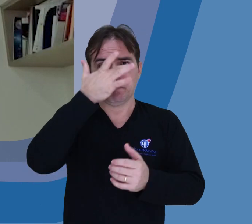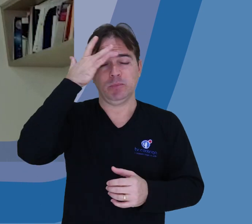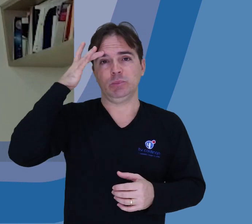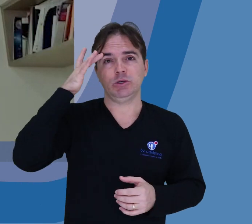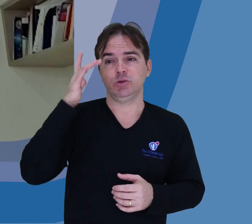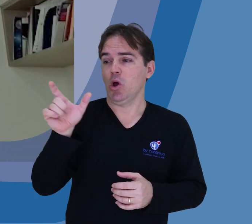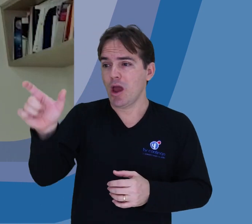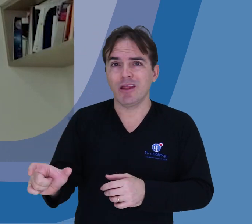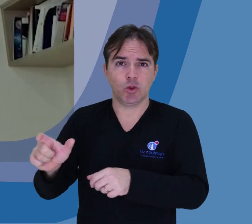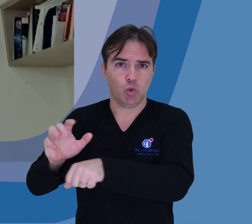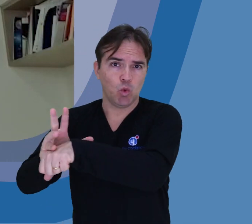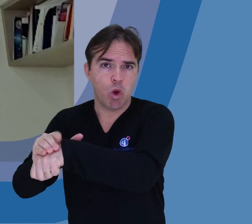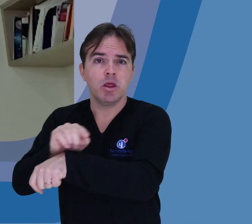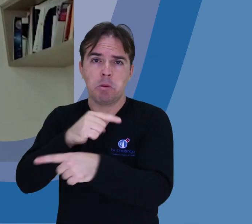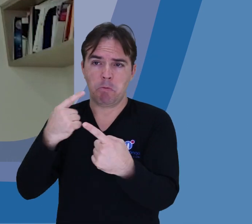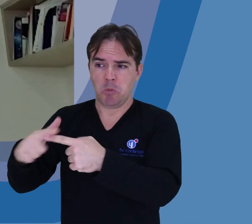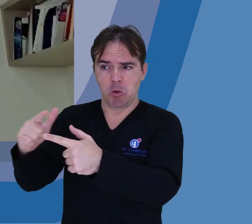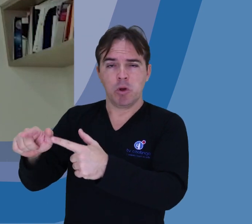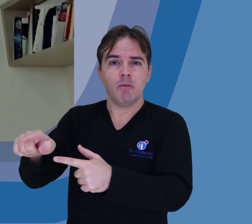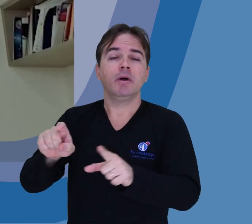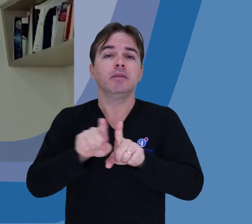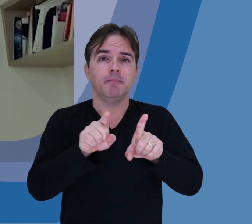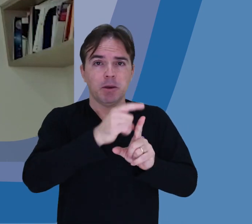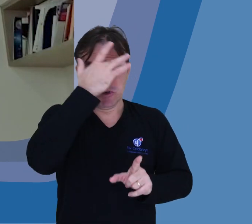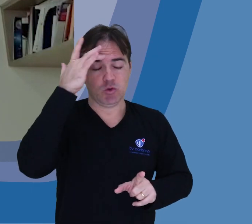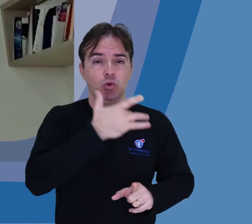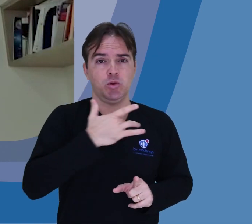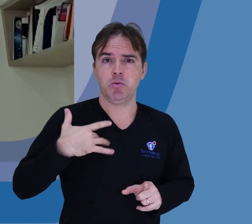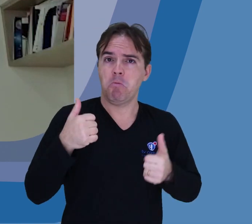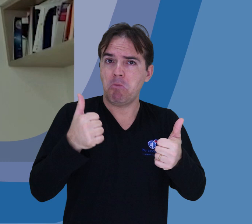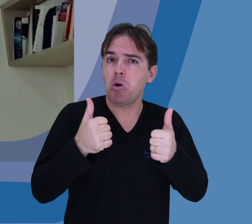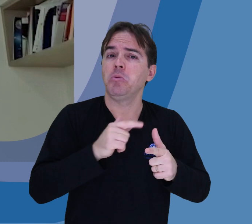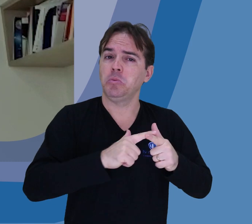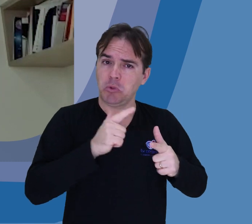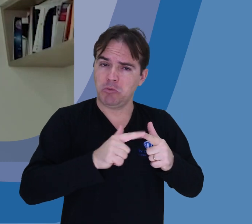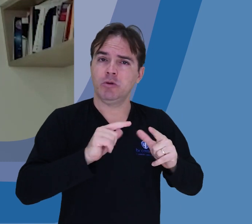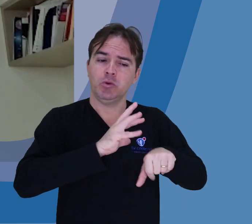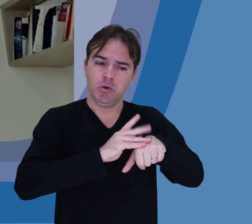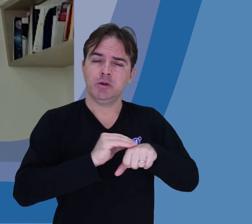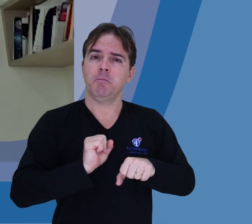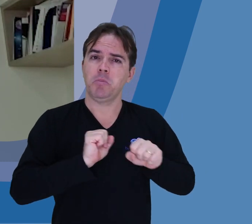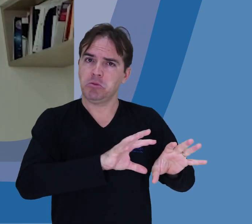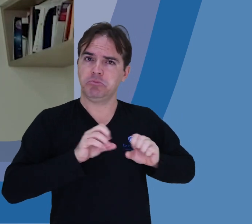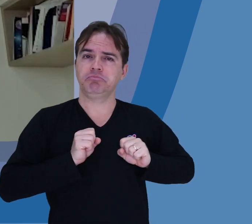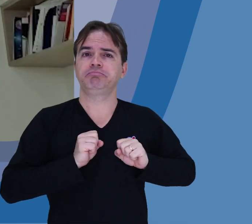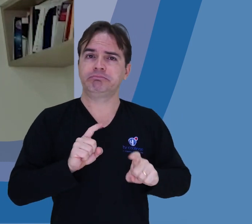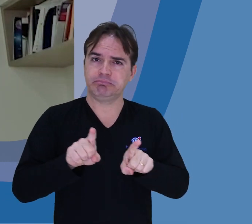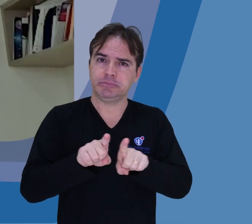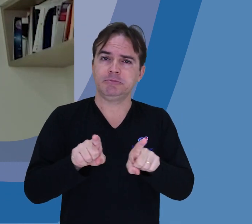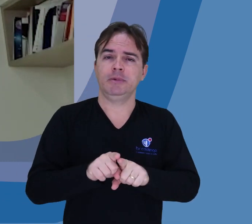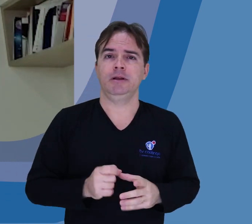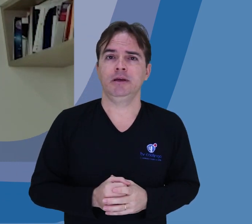para quem tem e para quem não tem eh pode começar a ter problemas respiratórios então vamos tentar nesse período de